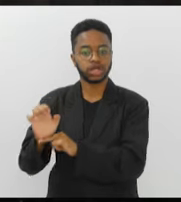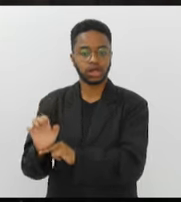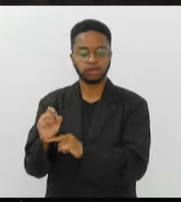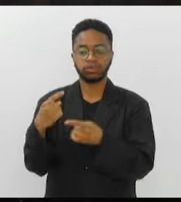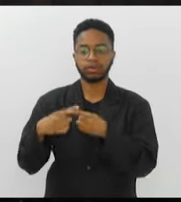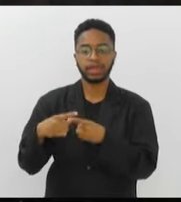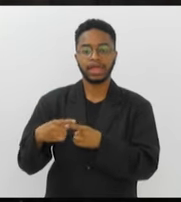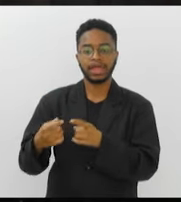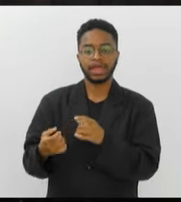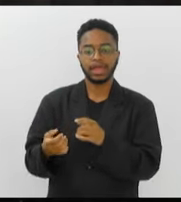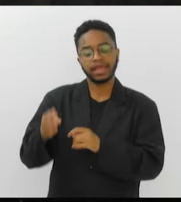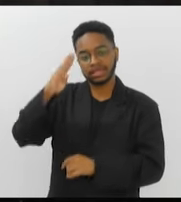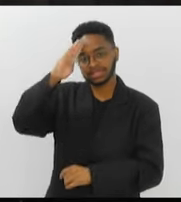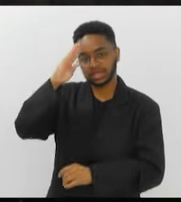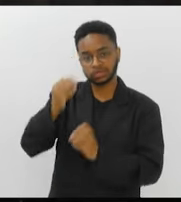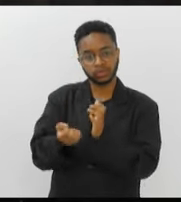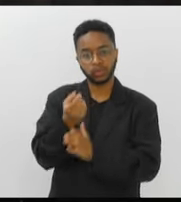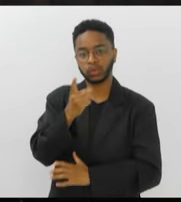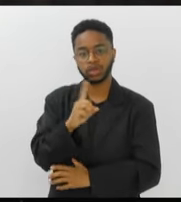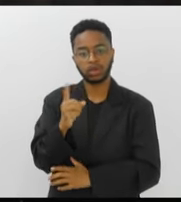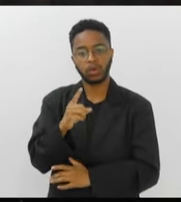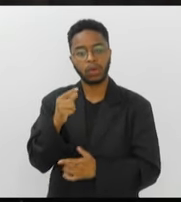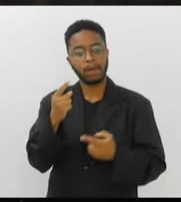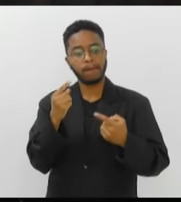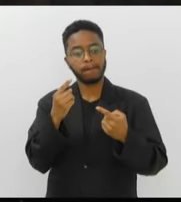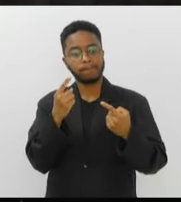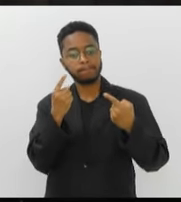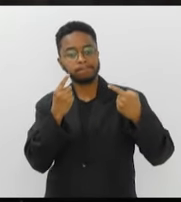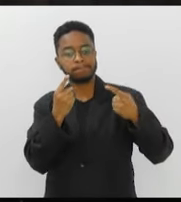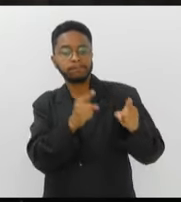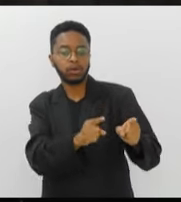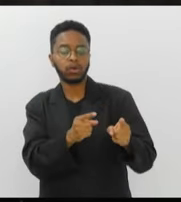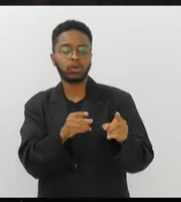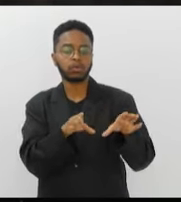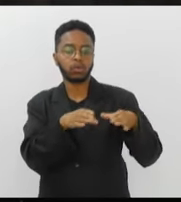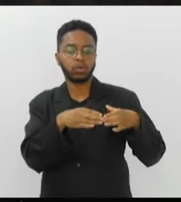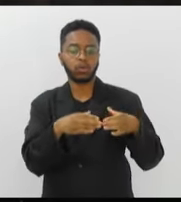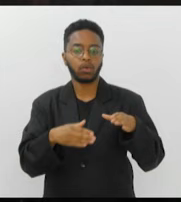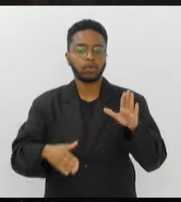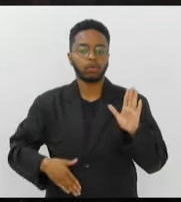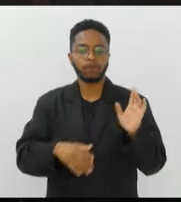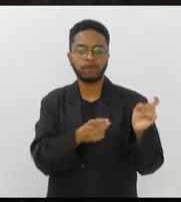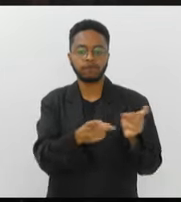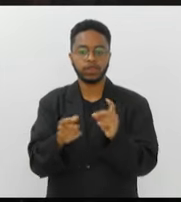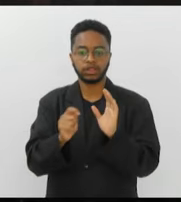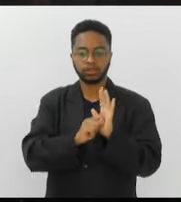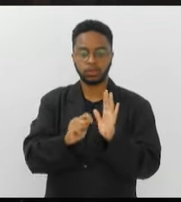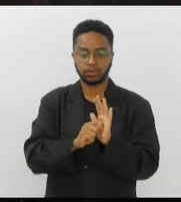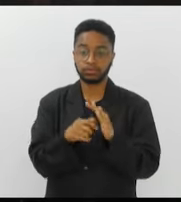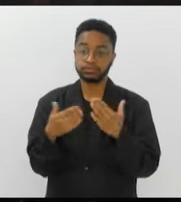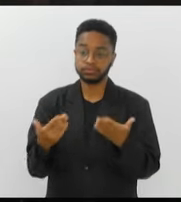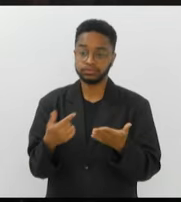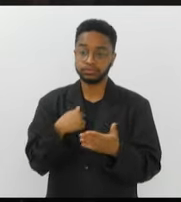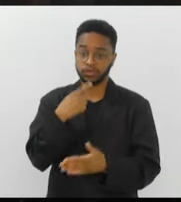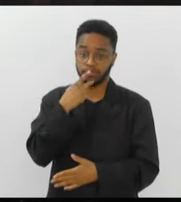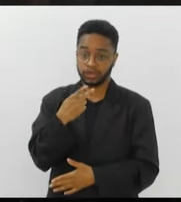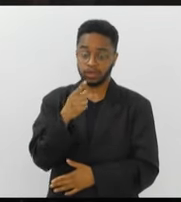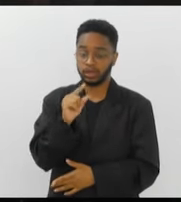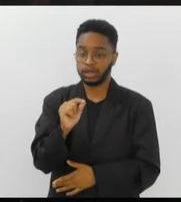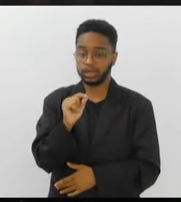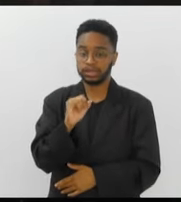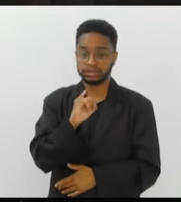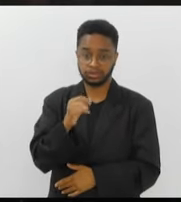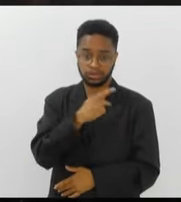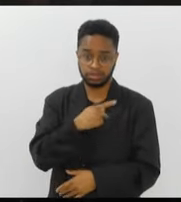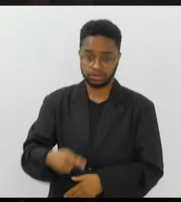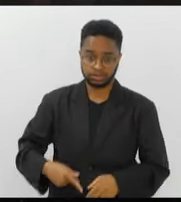exército não foi criado para combater o tráfico de droga, meu presidente Val. Aí eu falo, quando o presidente fala isso,